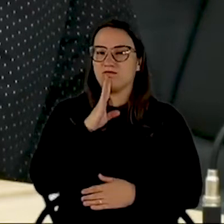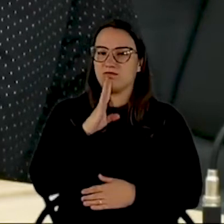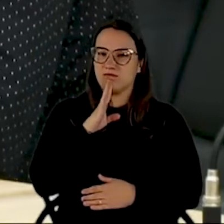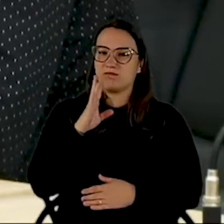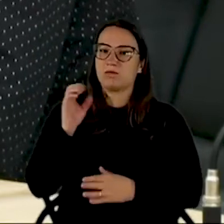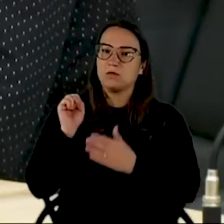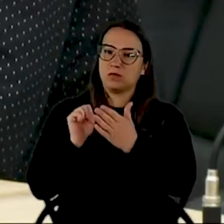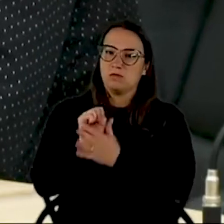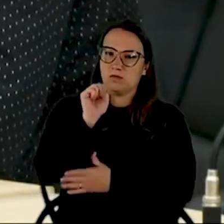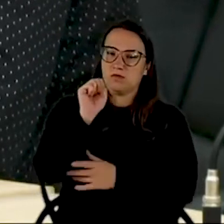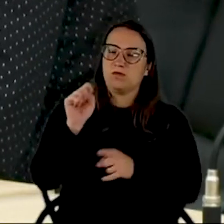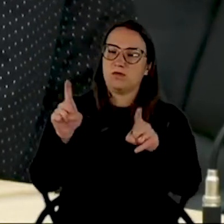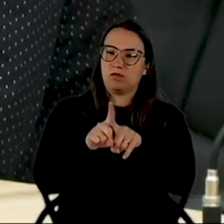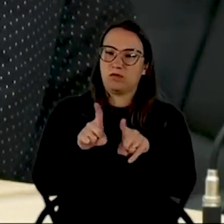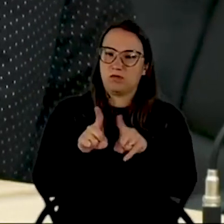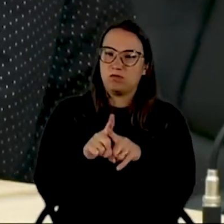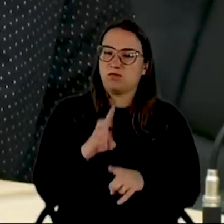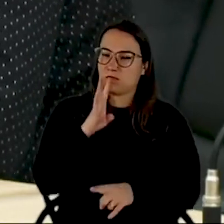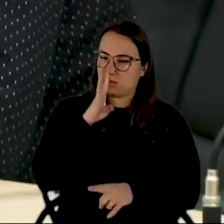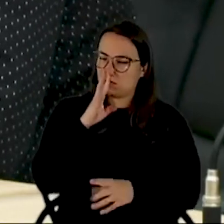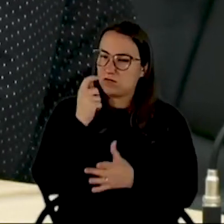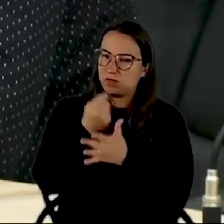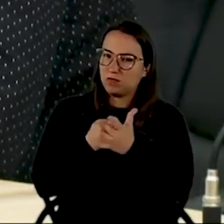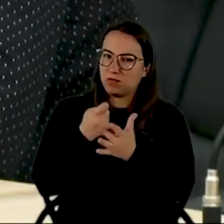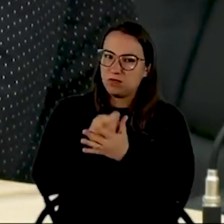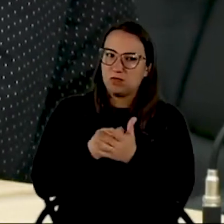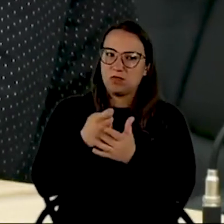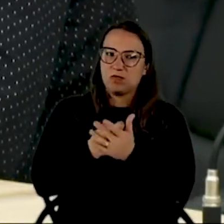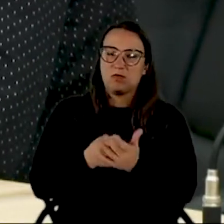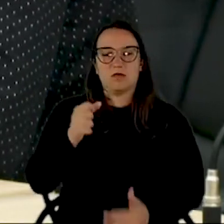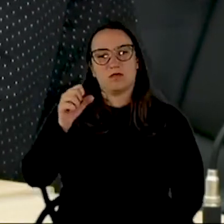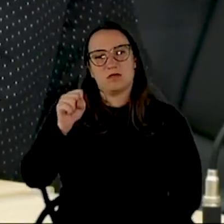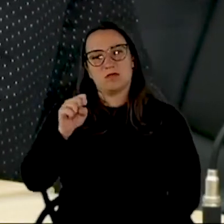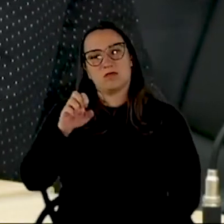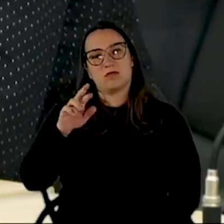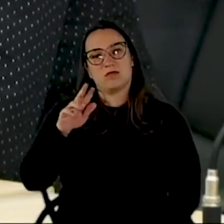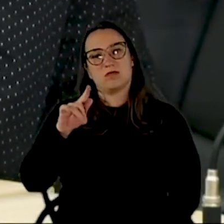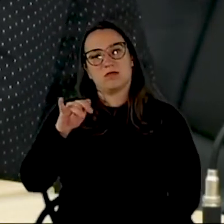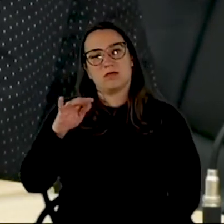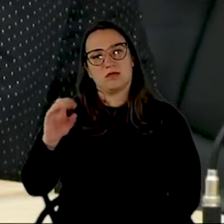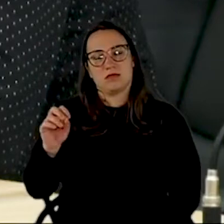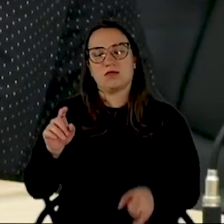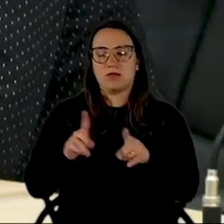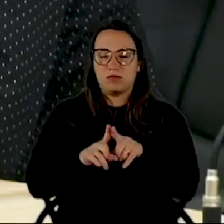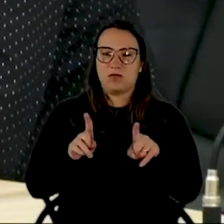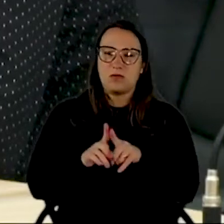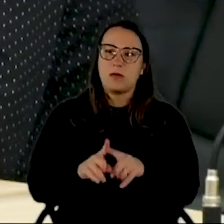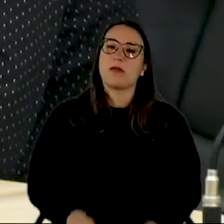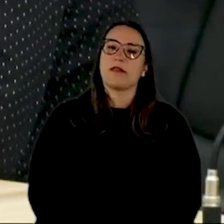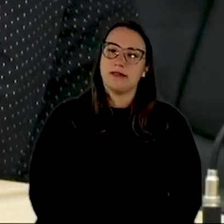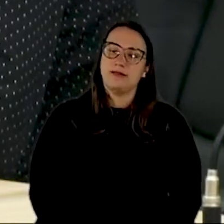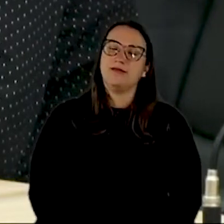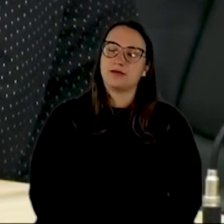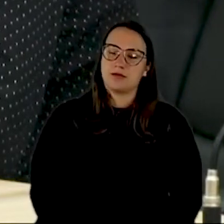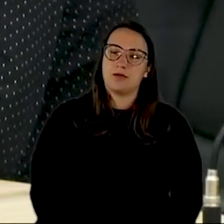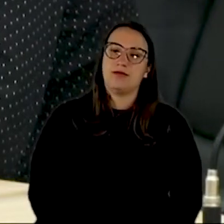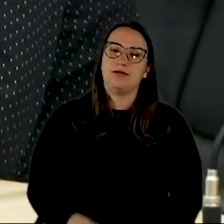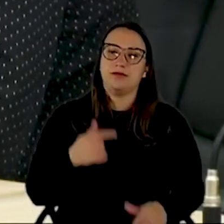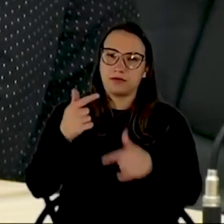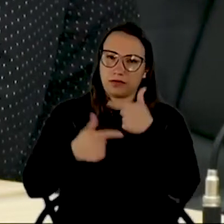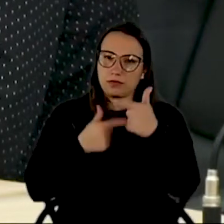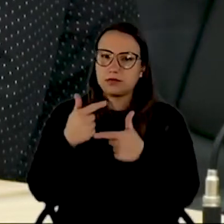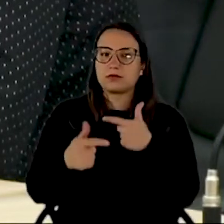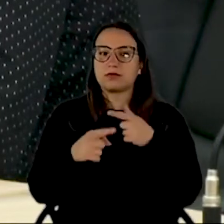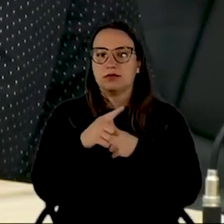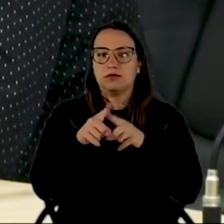superação. E esse grande guerreiro nosso, que é o Sérgio, também aqui dentro, sempre eu digo, o trabalho que o Sérgio faz é